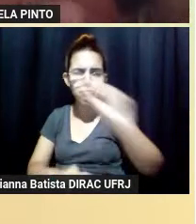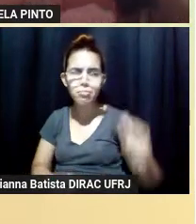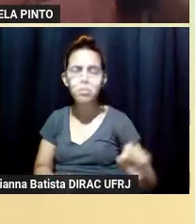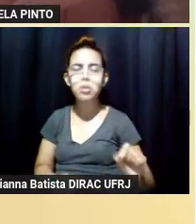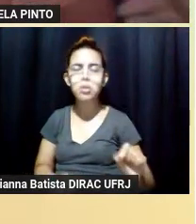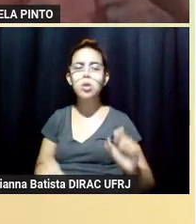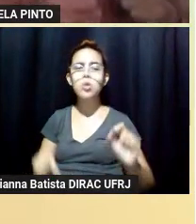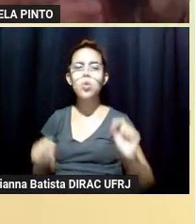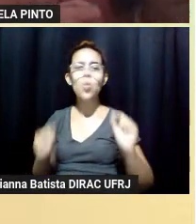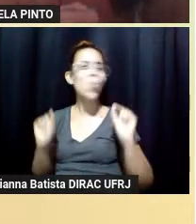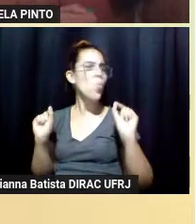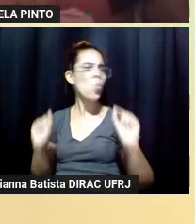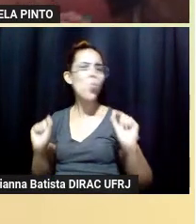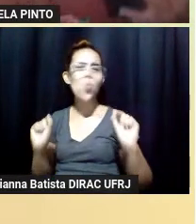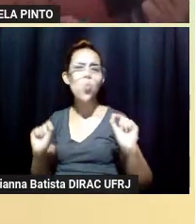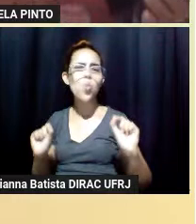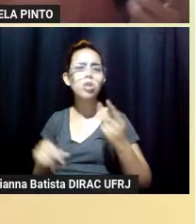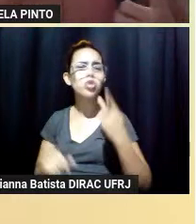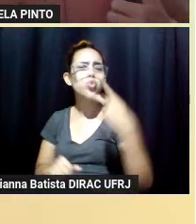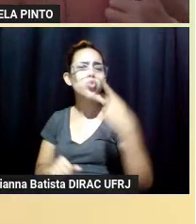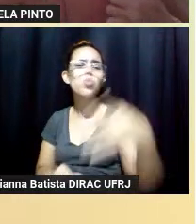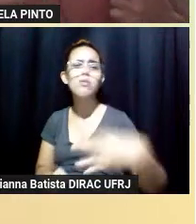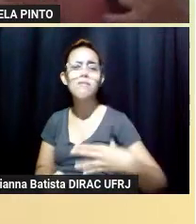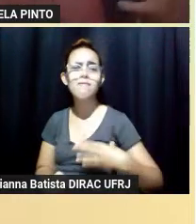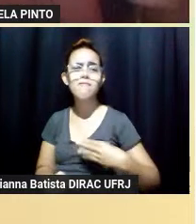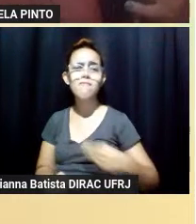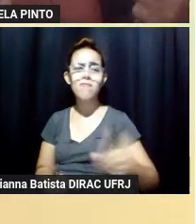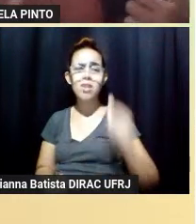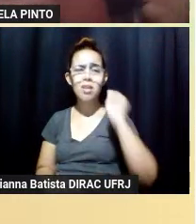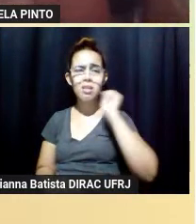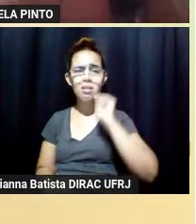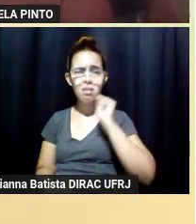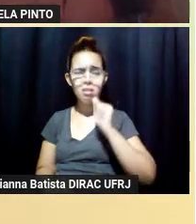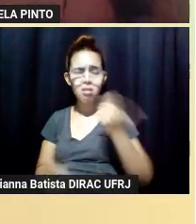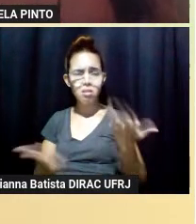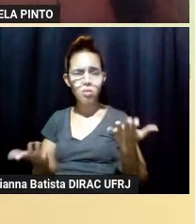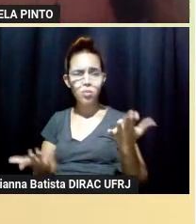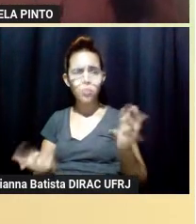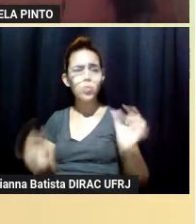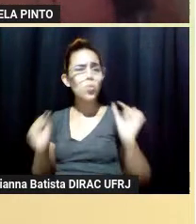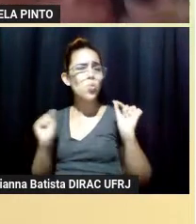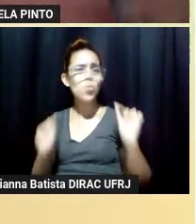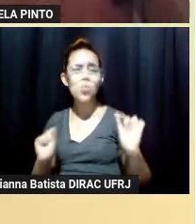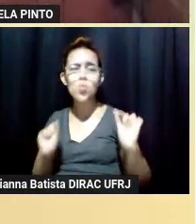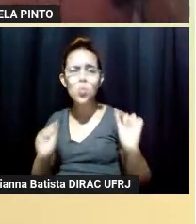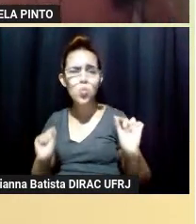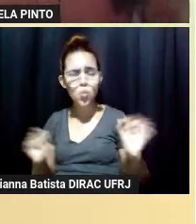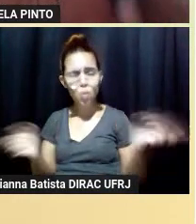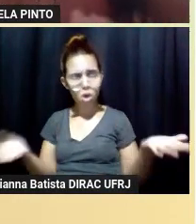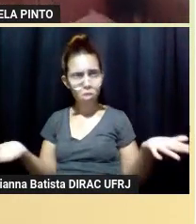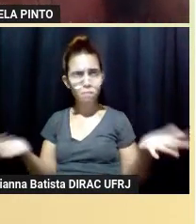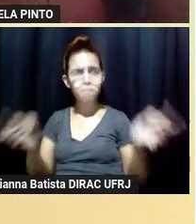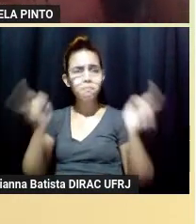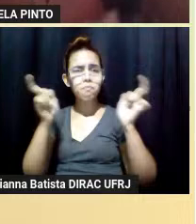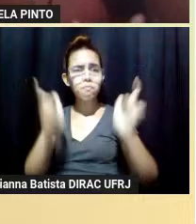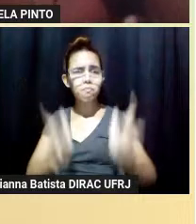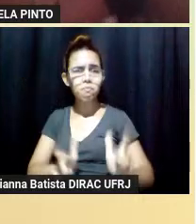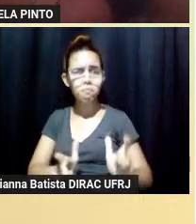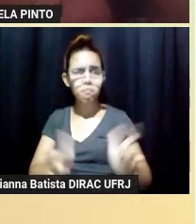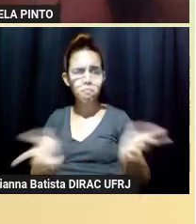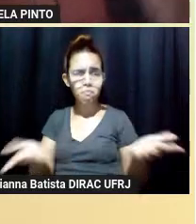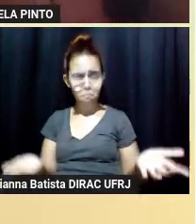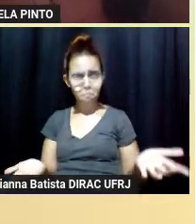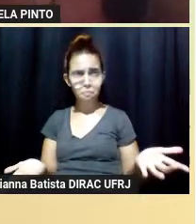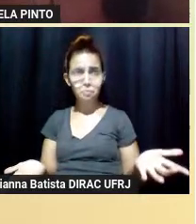eu saía, falava com elas, ligava para elas, comentava, a gente fala dos filhos quase em tempo integral, né? Principalmente quando a